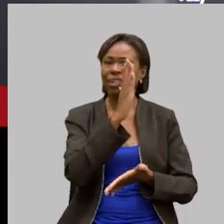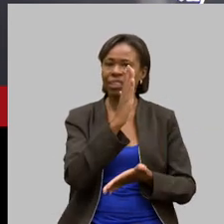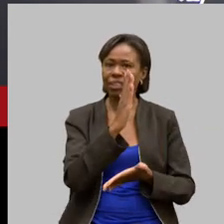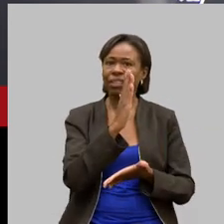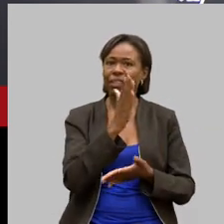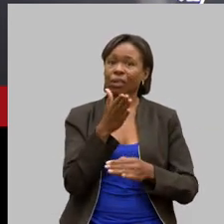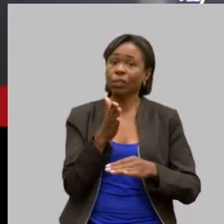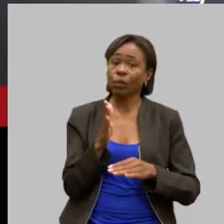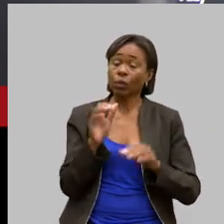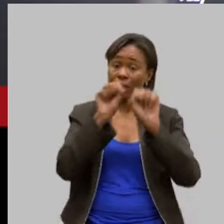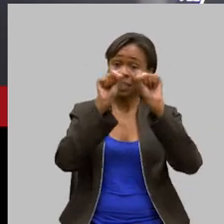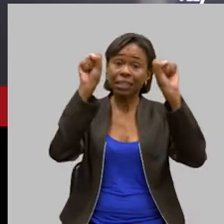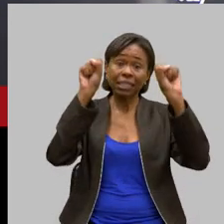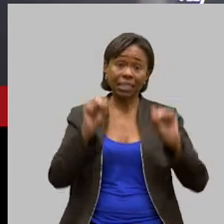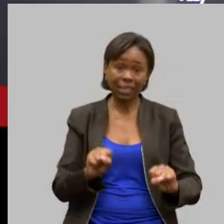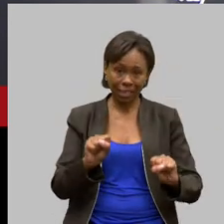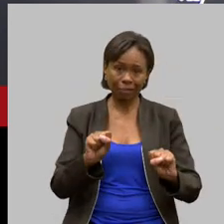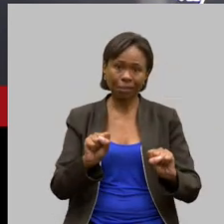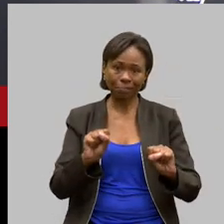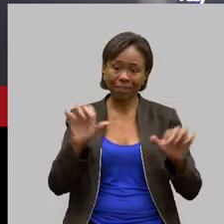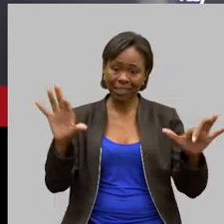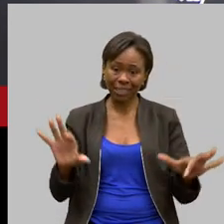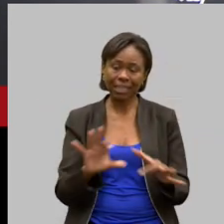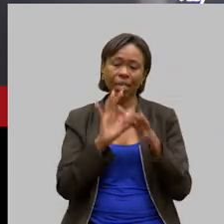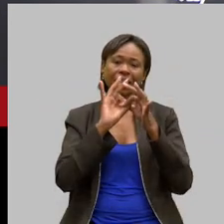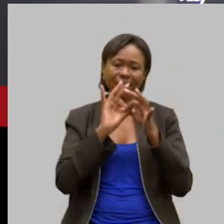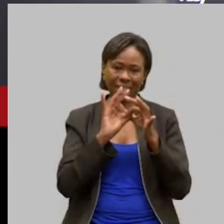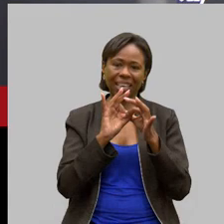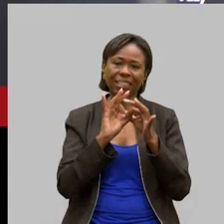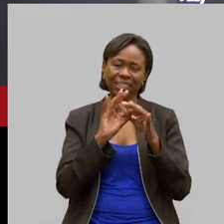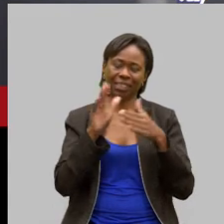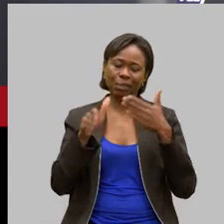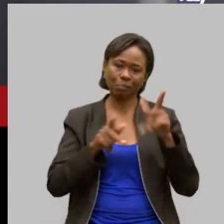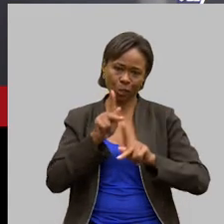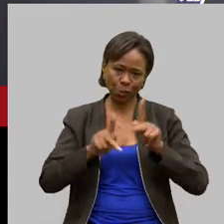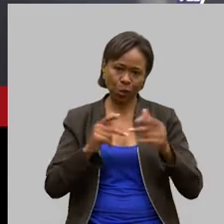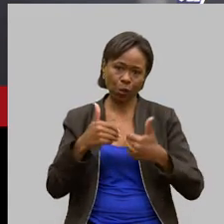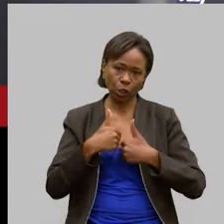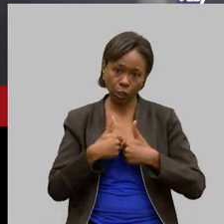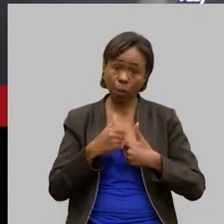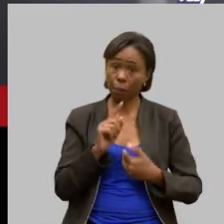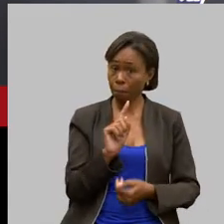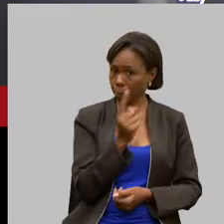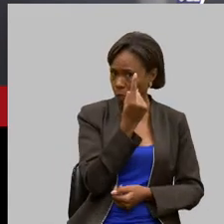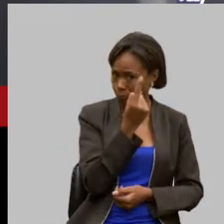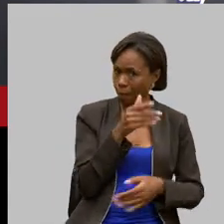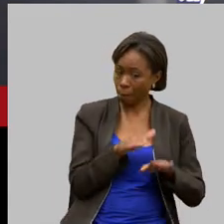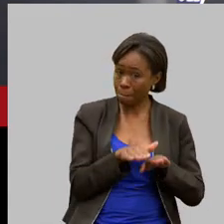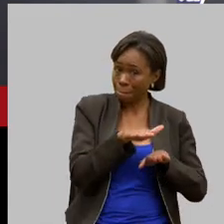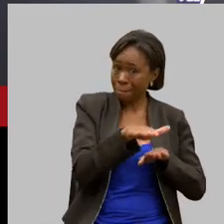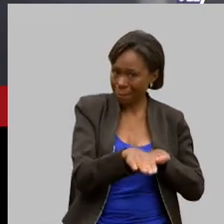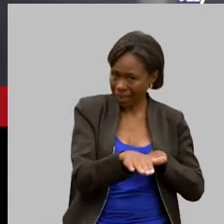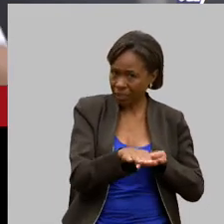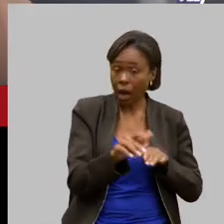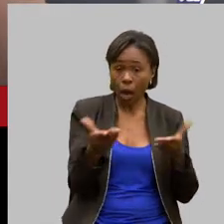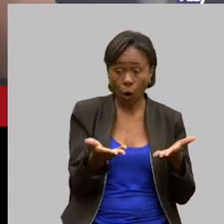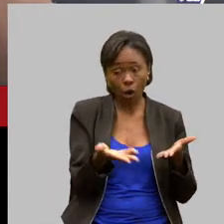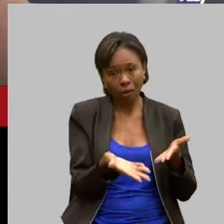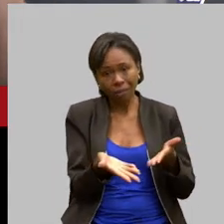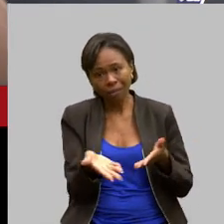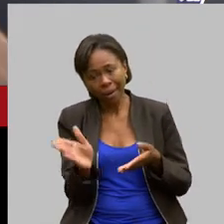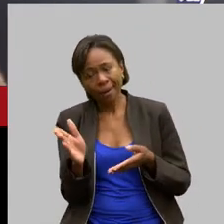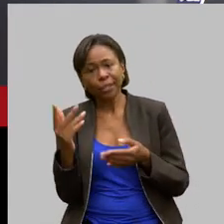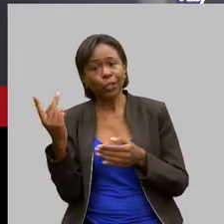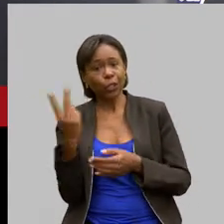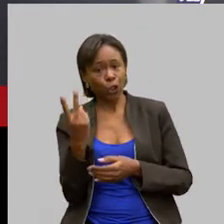autista esse é mais um passo agora vai para plenário em segundo turno nós precisamos continuar a mobilização com